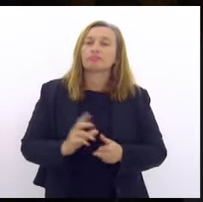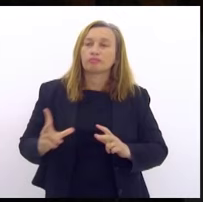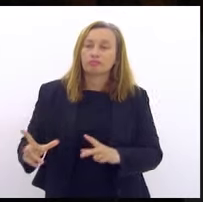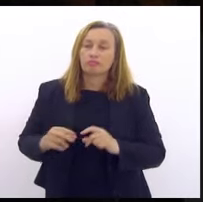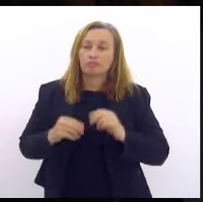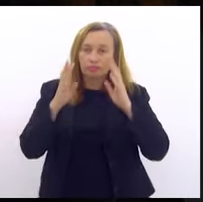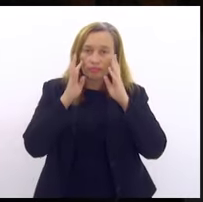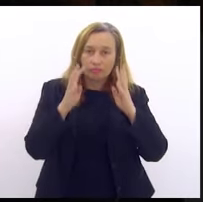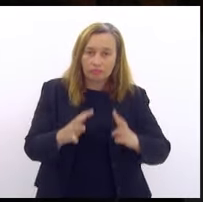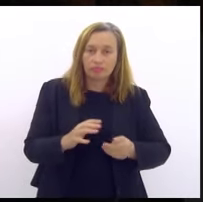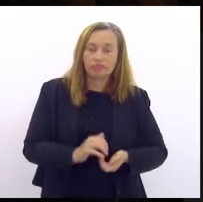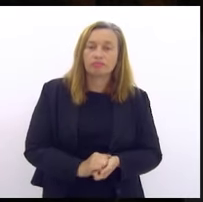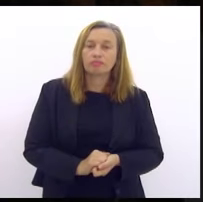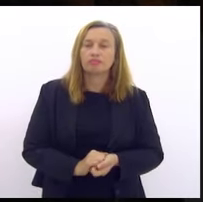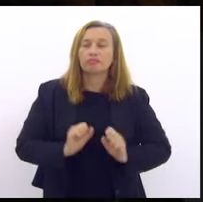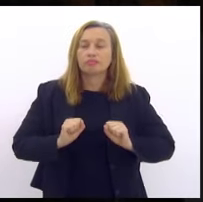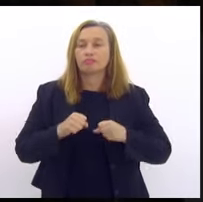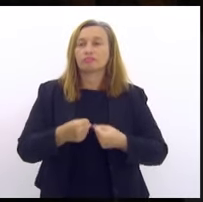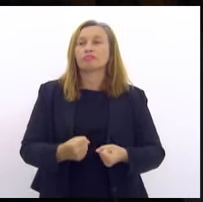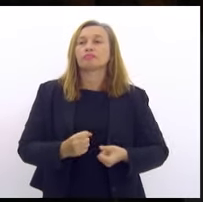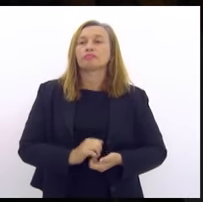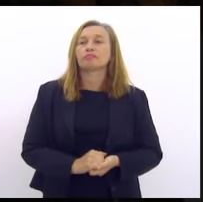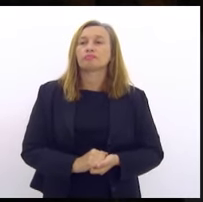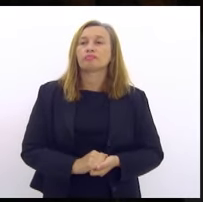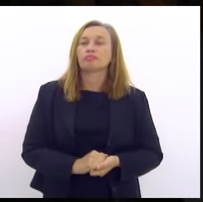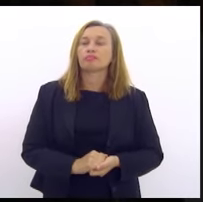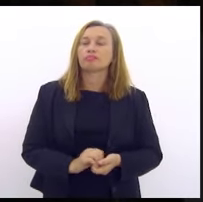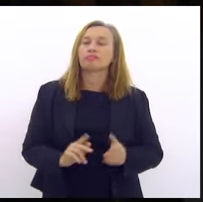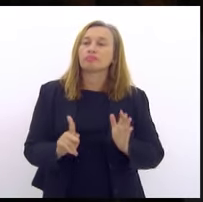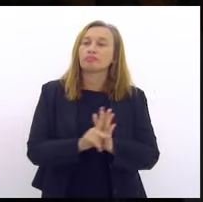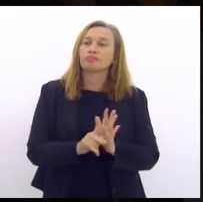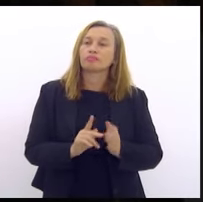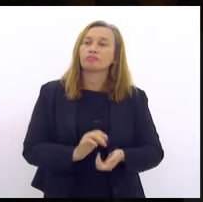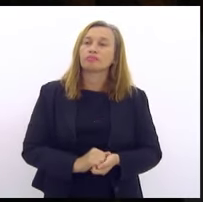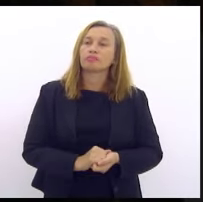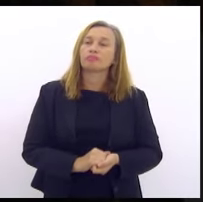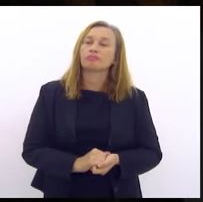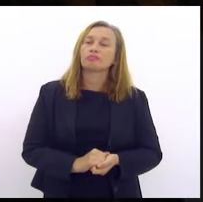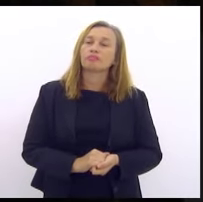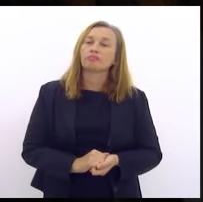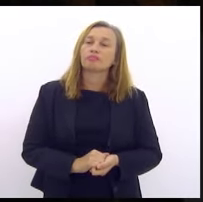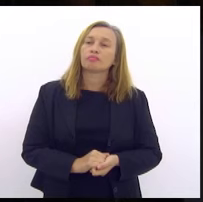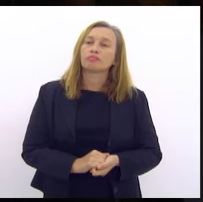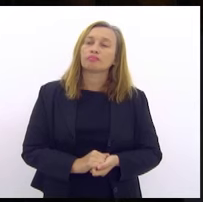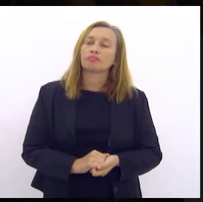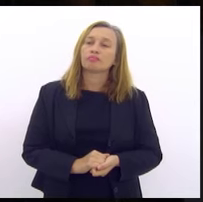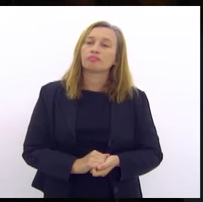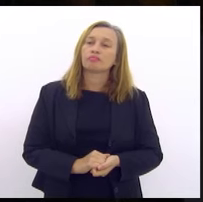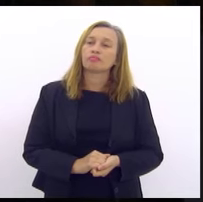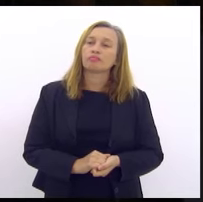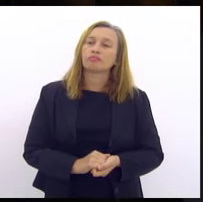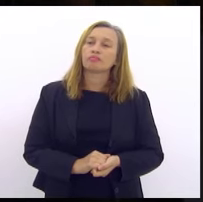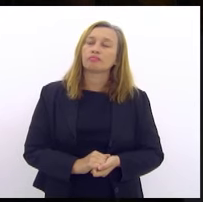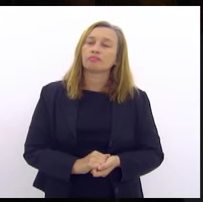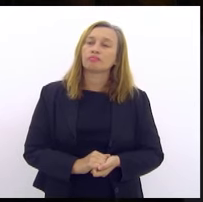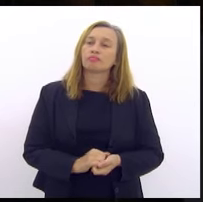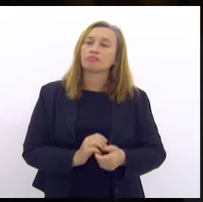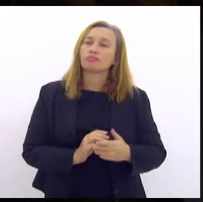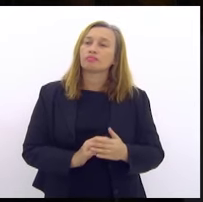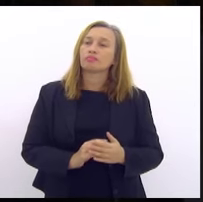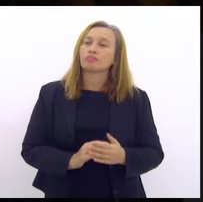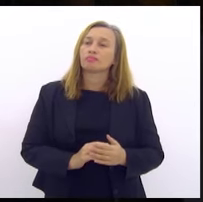nossa atenção, que a gente tem se dedicado, é o projeto que diz respeito à migração dos profissionais de